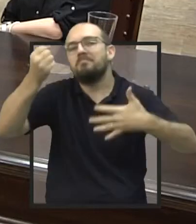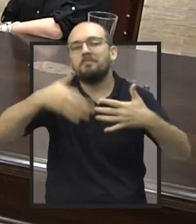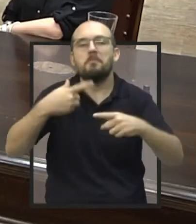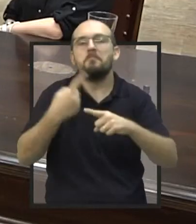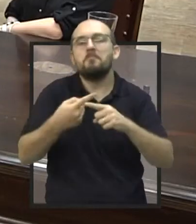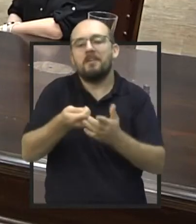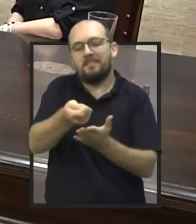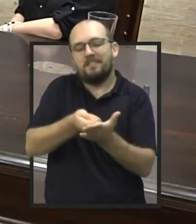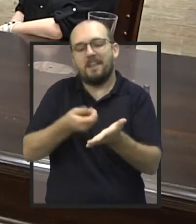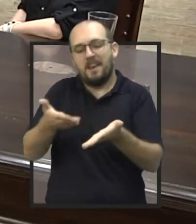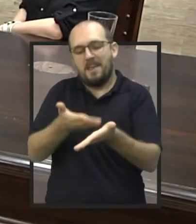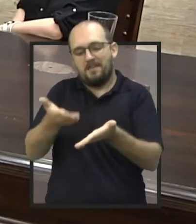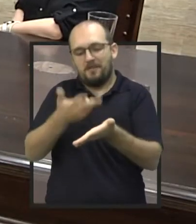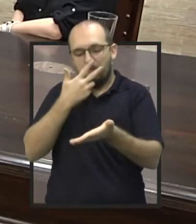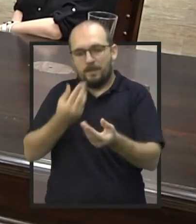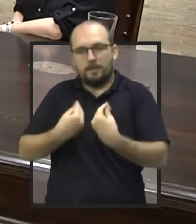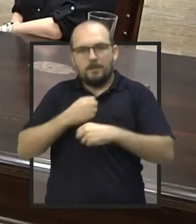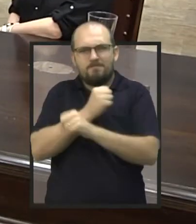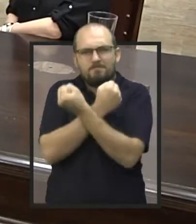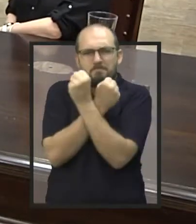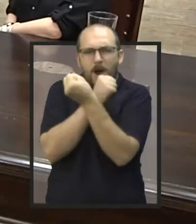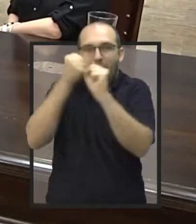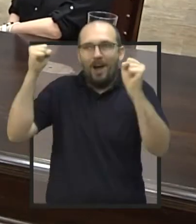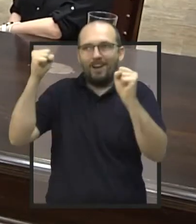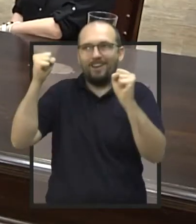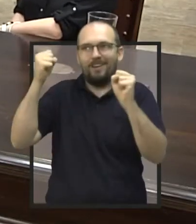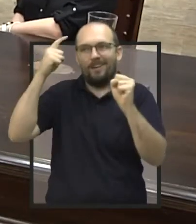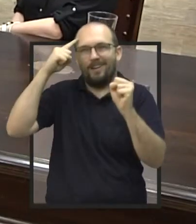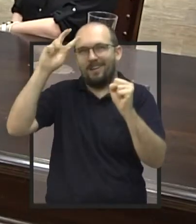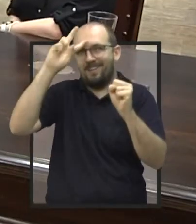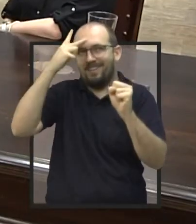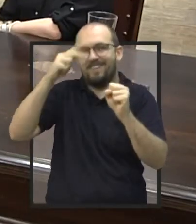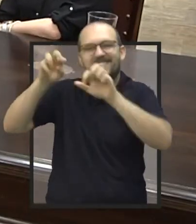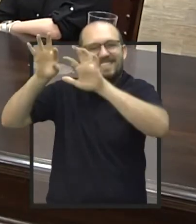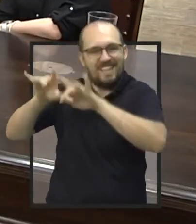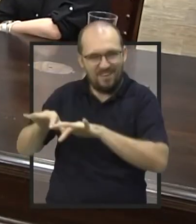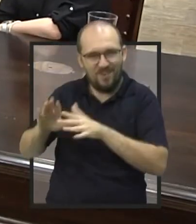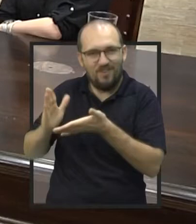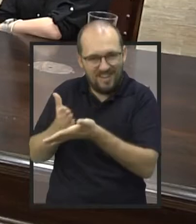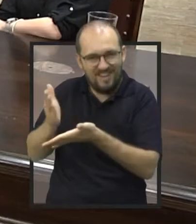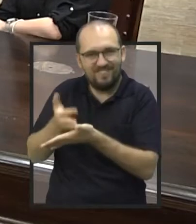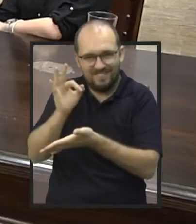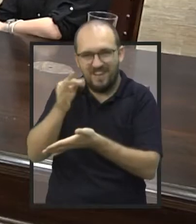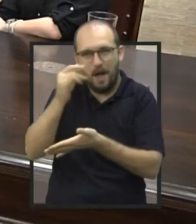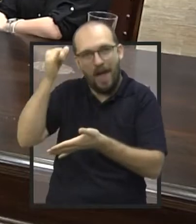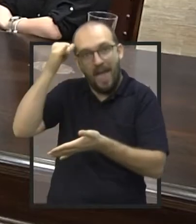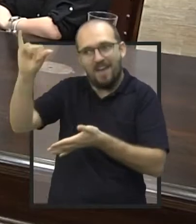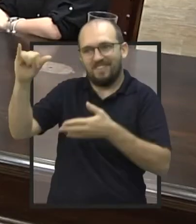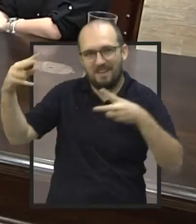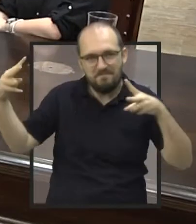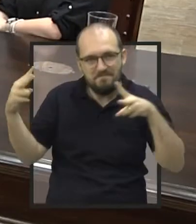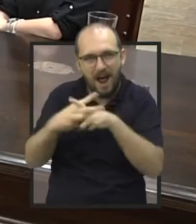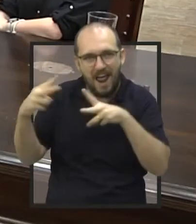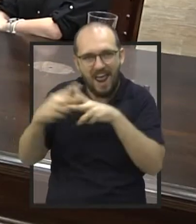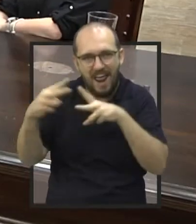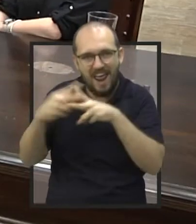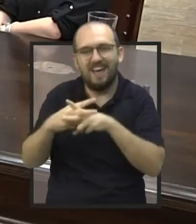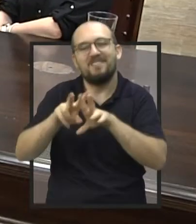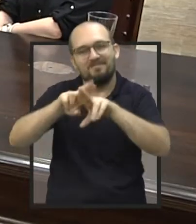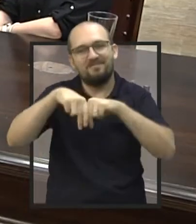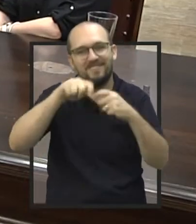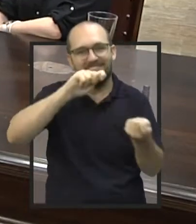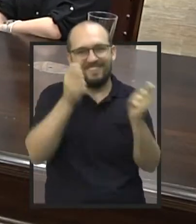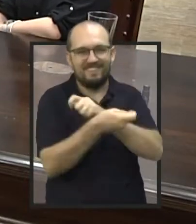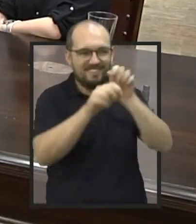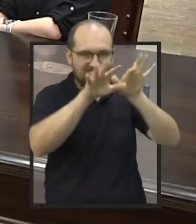nosso cotidiano. E aí, quando você não aguenta mais, você dá aquela surtada. E é sobre isso que fala esse livro aqui,